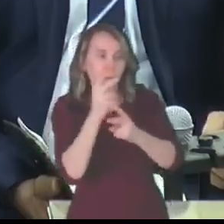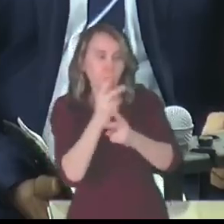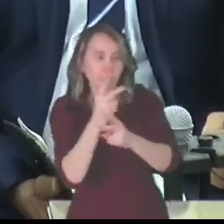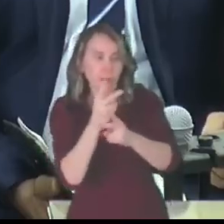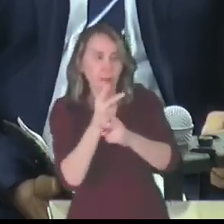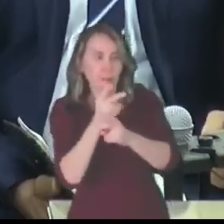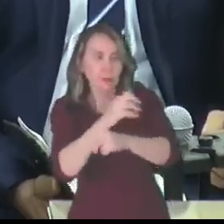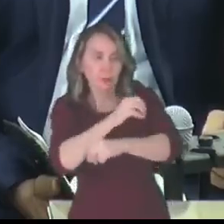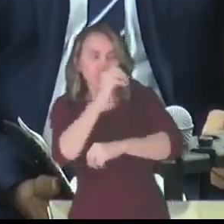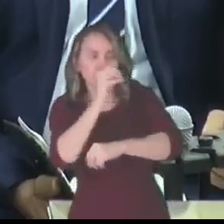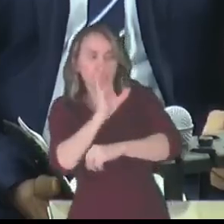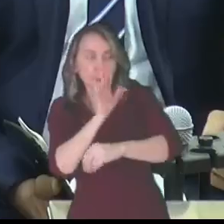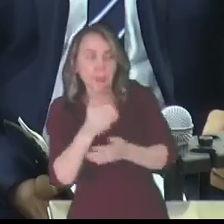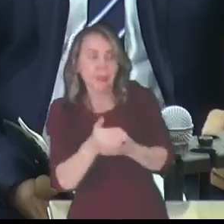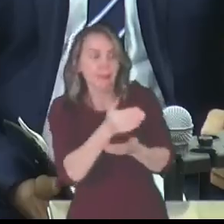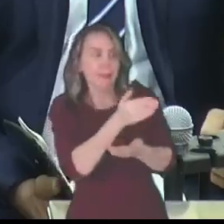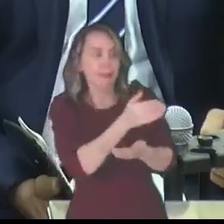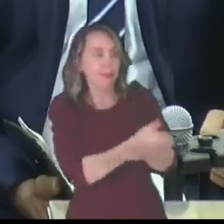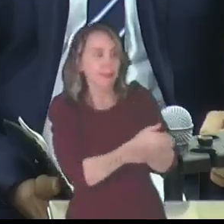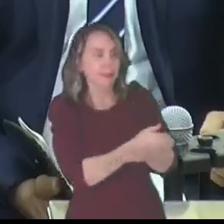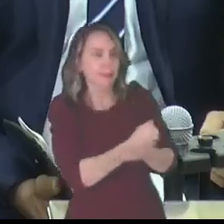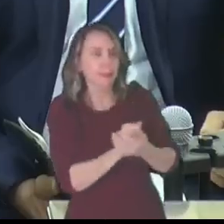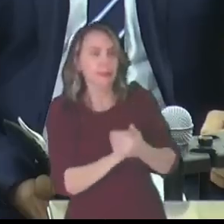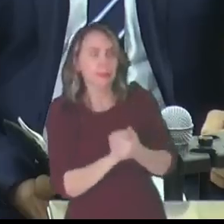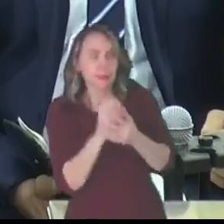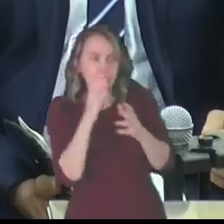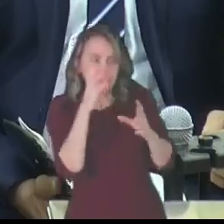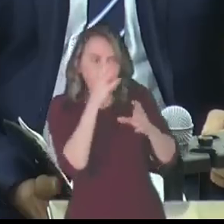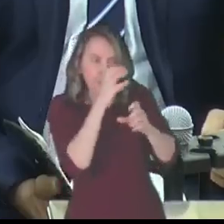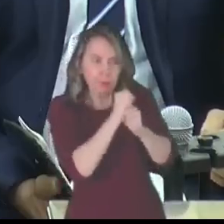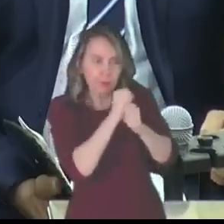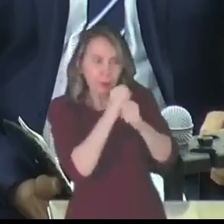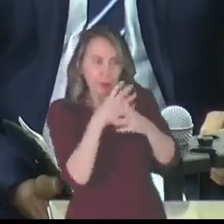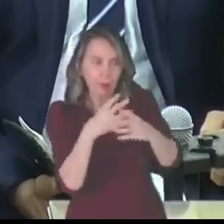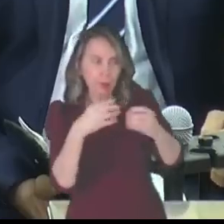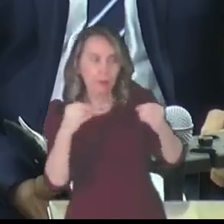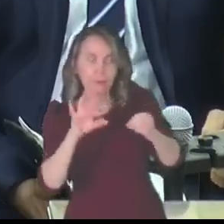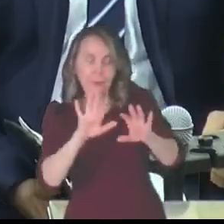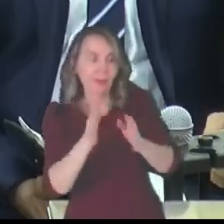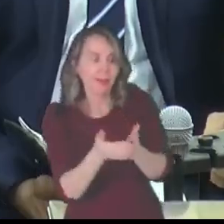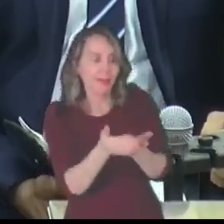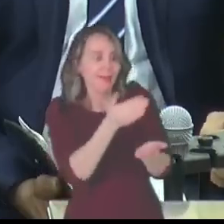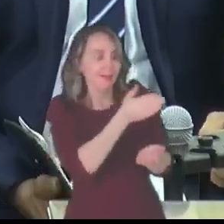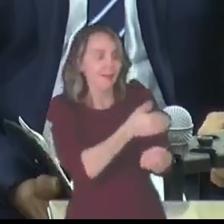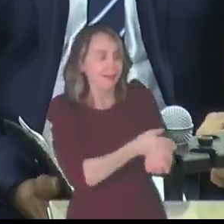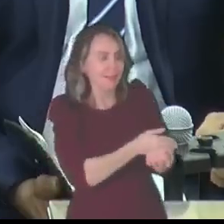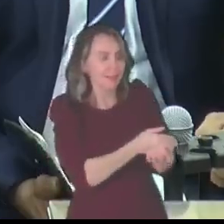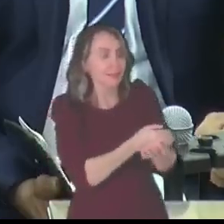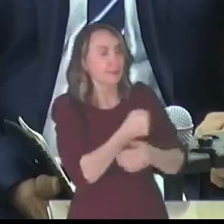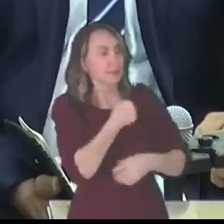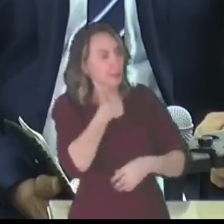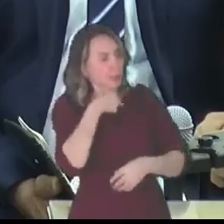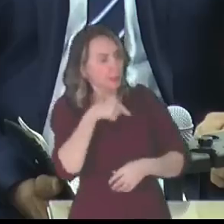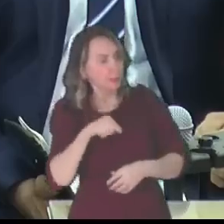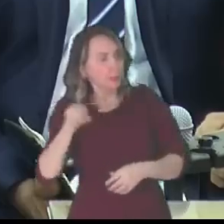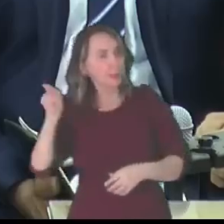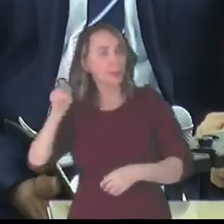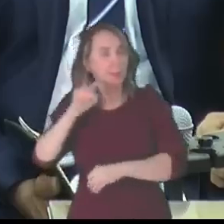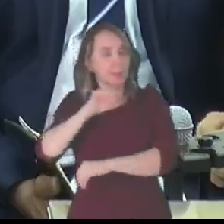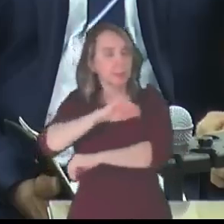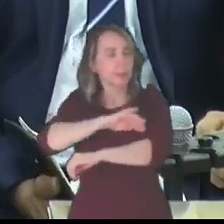chegam e antes que a sombra da noite vai embora eu estou indo para o monte da mirra